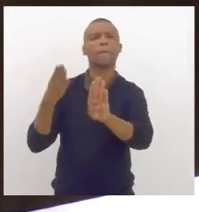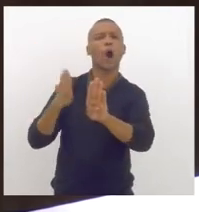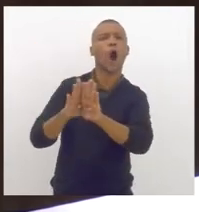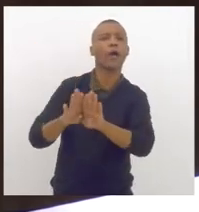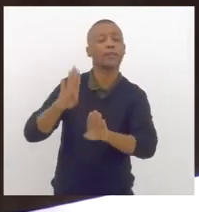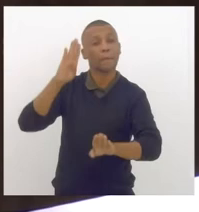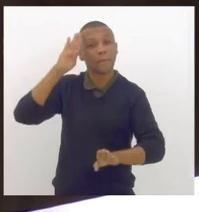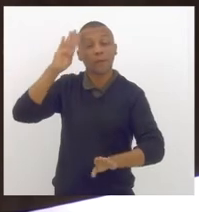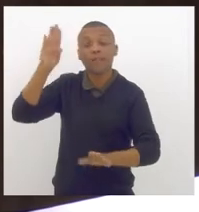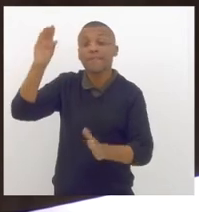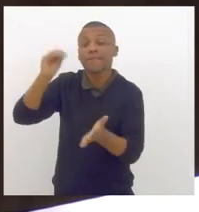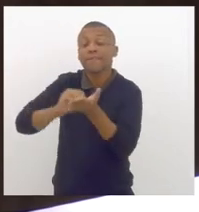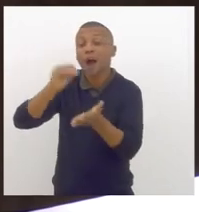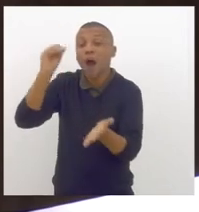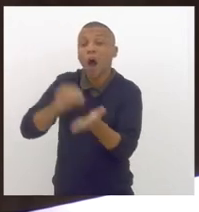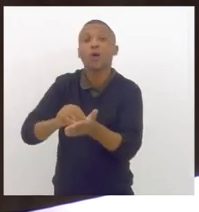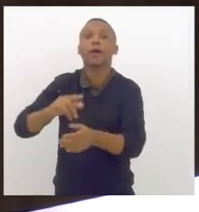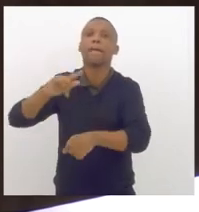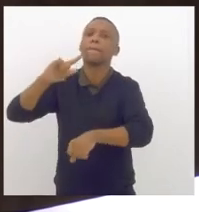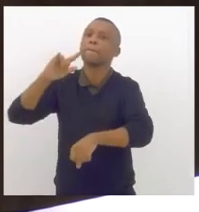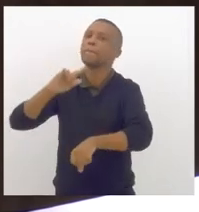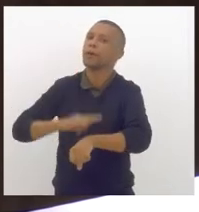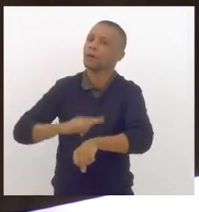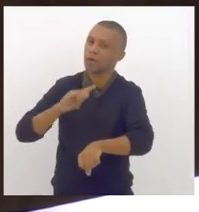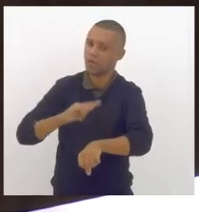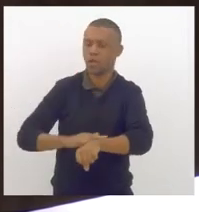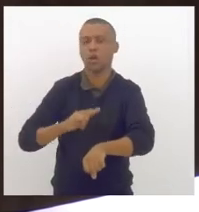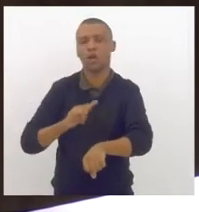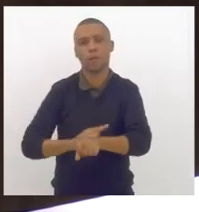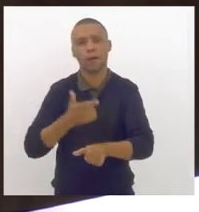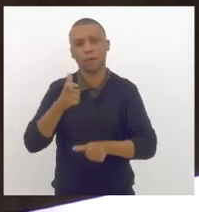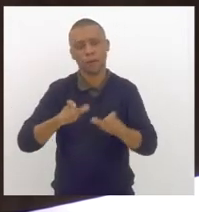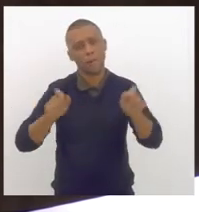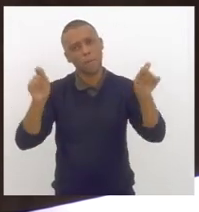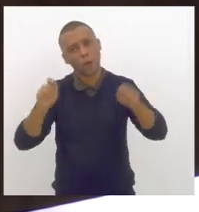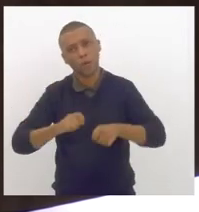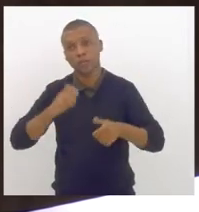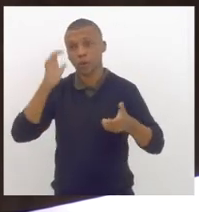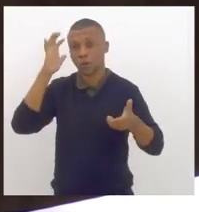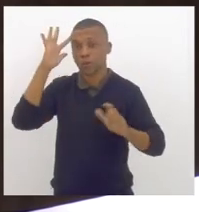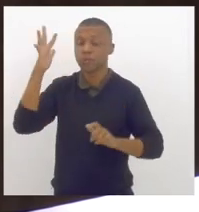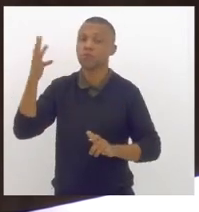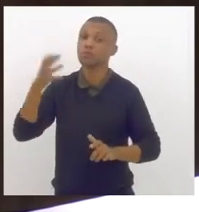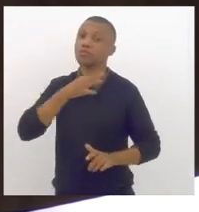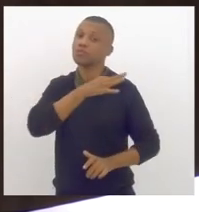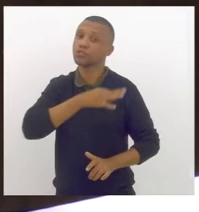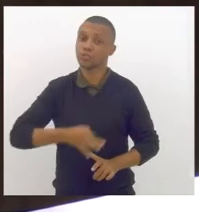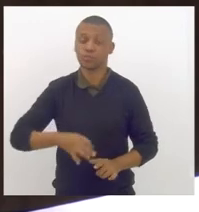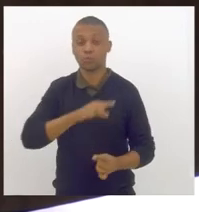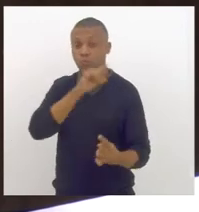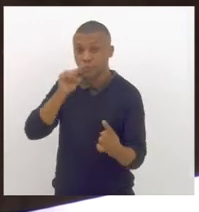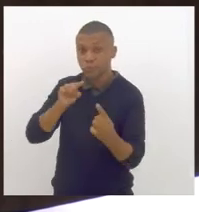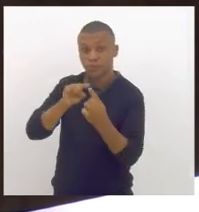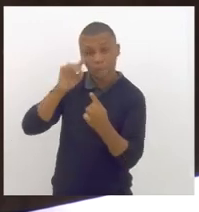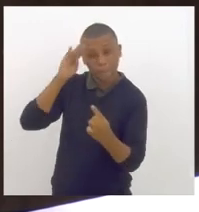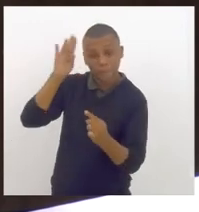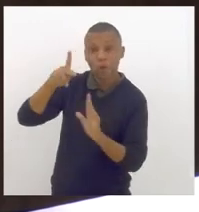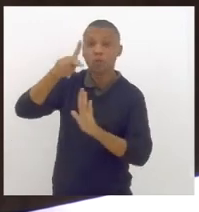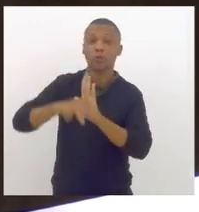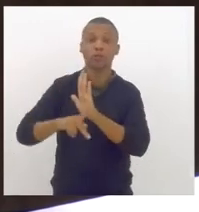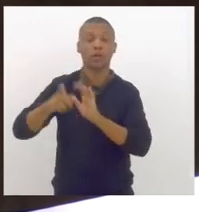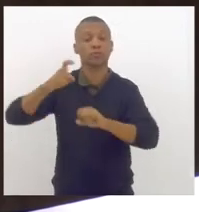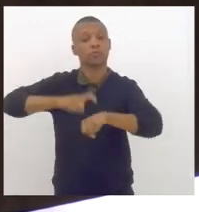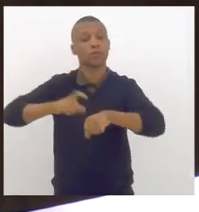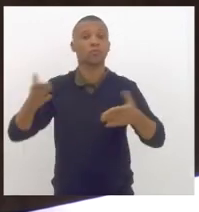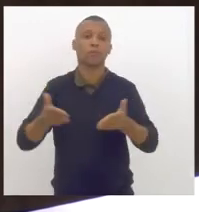falta de banheiro para que as pessoas tenham condição digna de viver, que é isso que esse projeto visa nesse momento. Então, eu quero